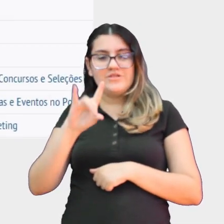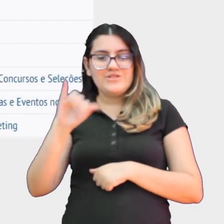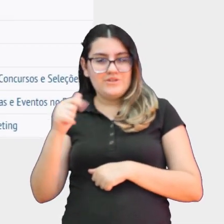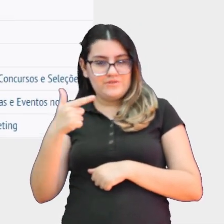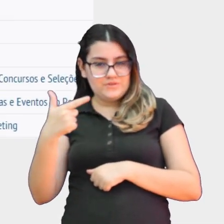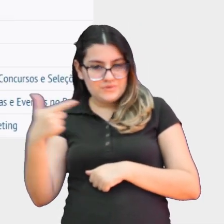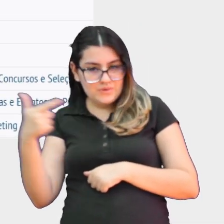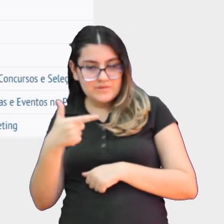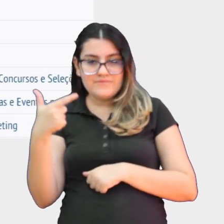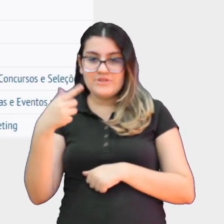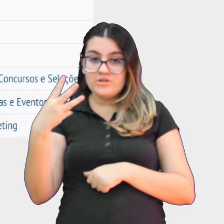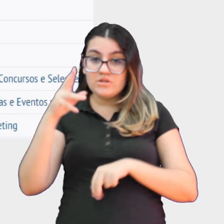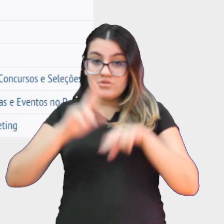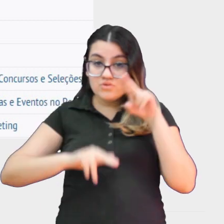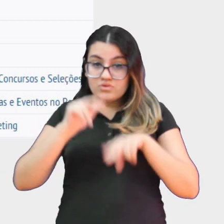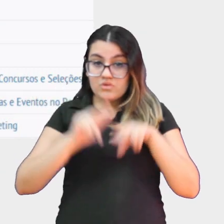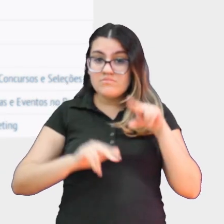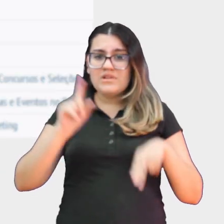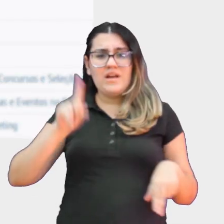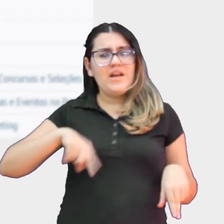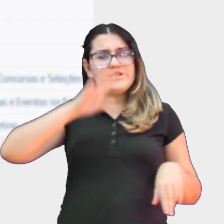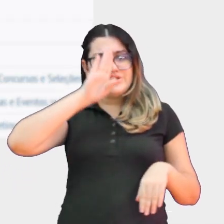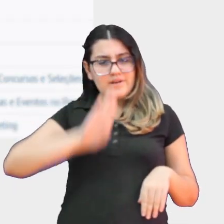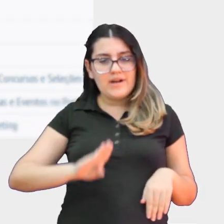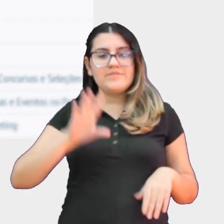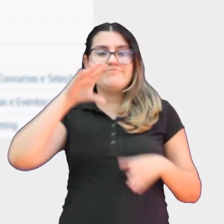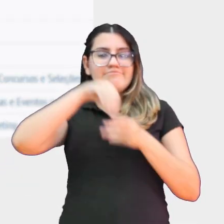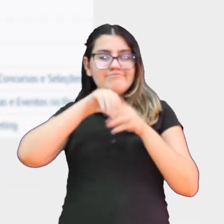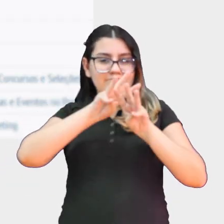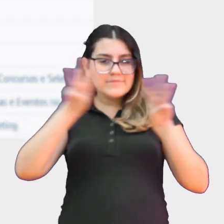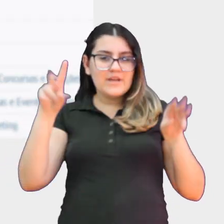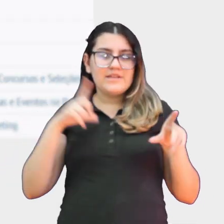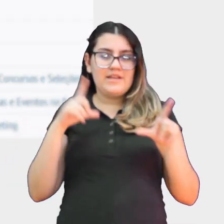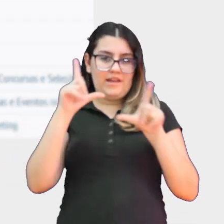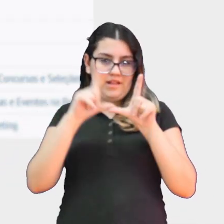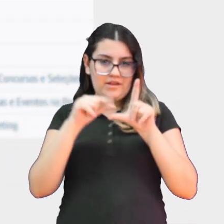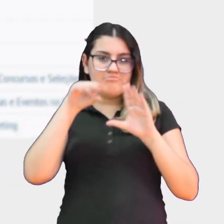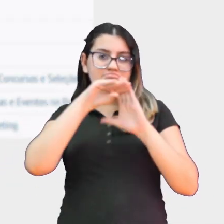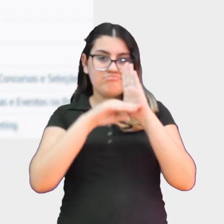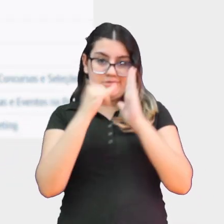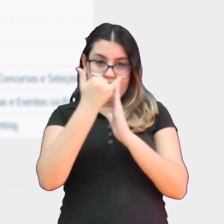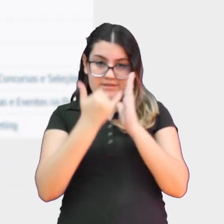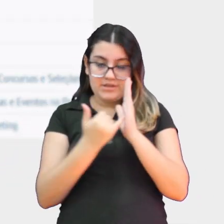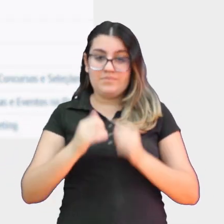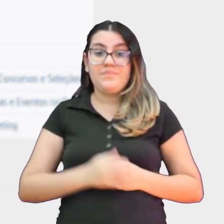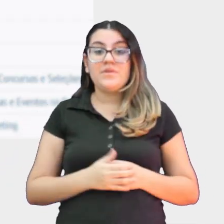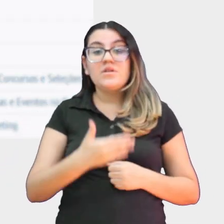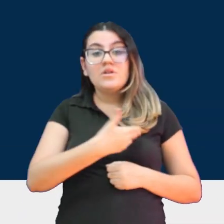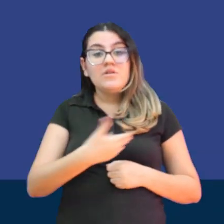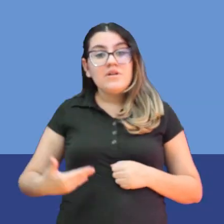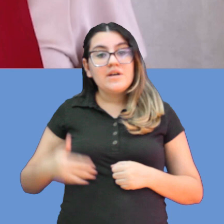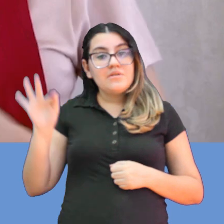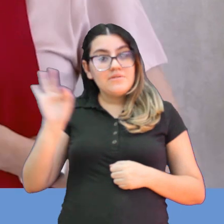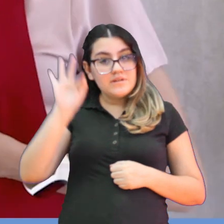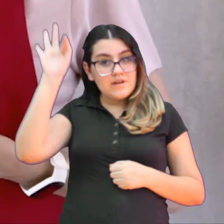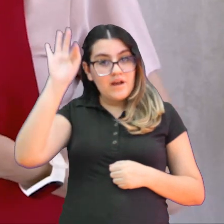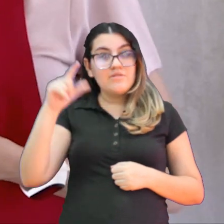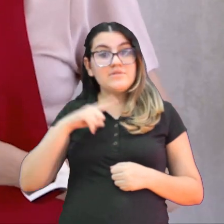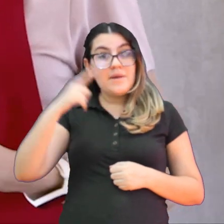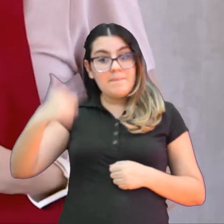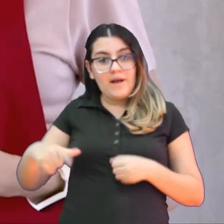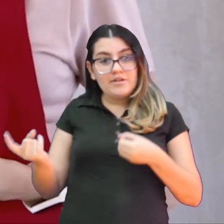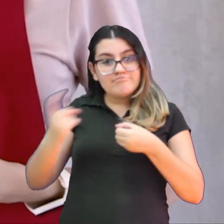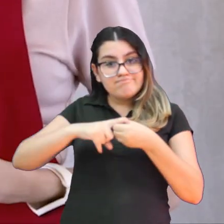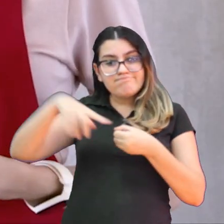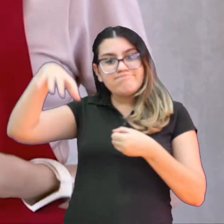dias 22 e 23 de junho. As atividades são gratuitas e no nosso portal você encontra o link para o formulário de inscrição. O governo federal